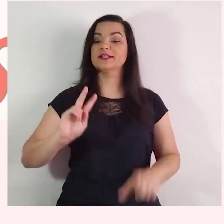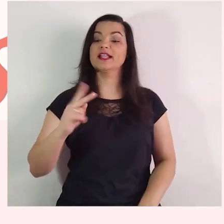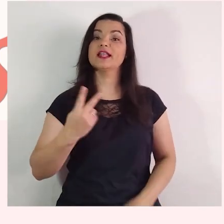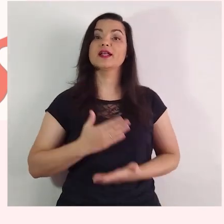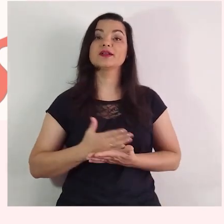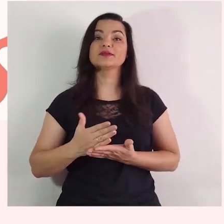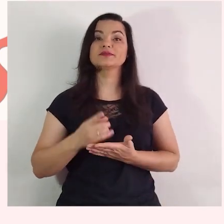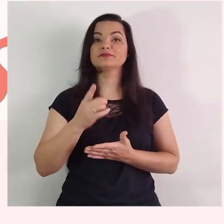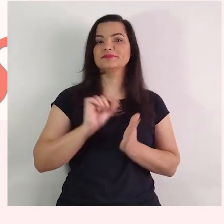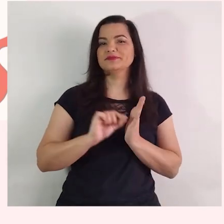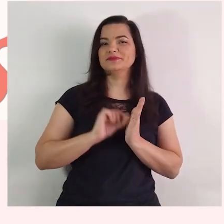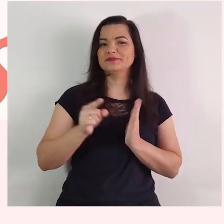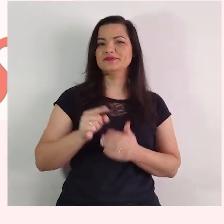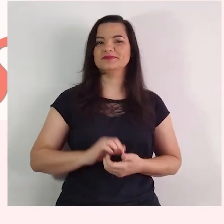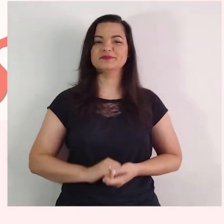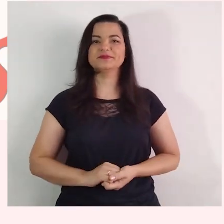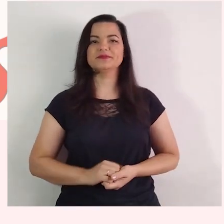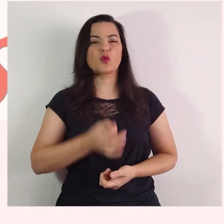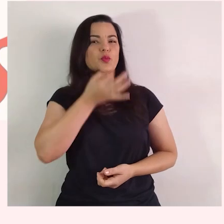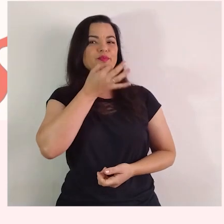Escreva o seu palpite.